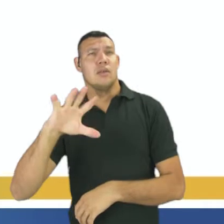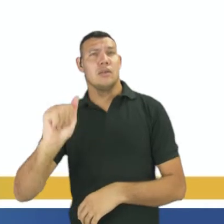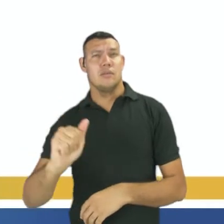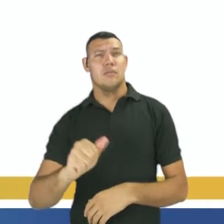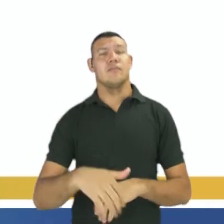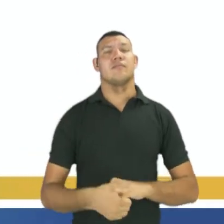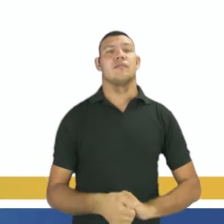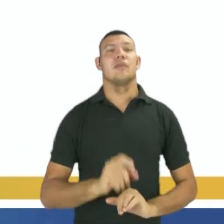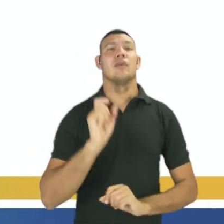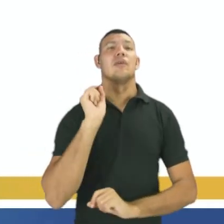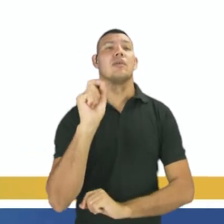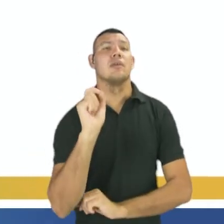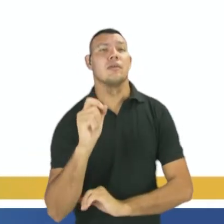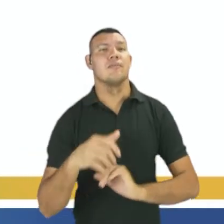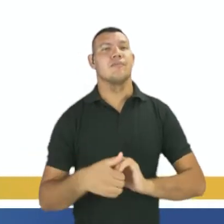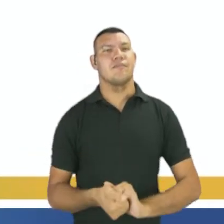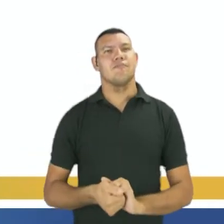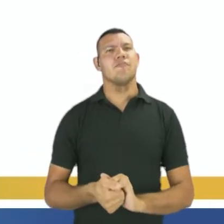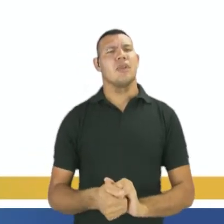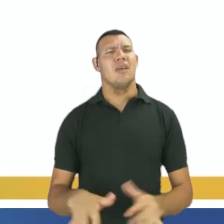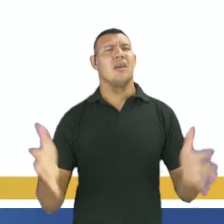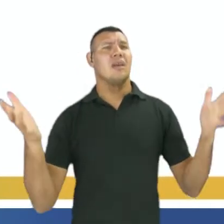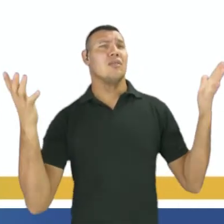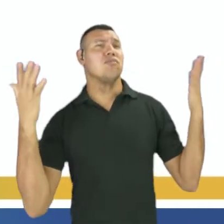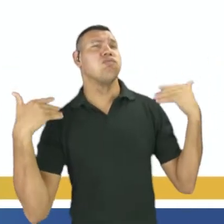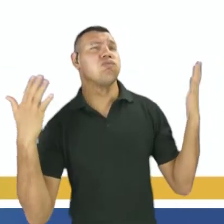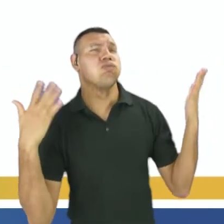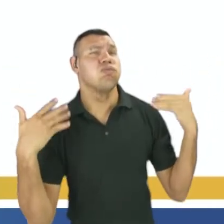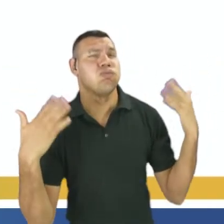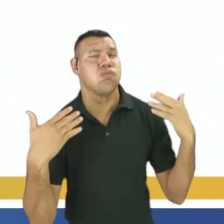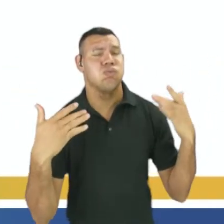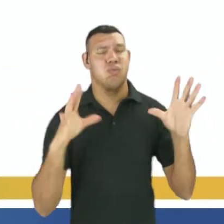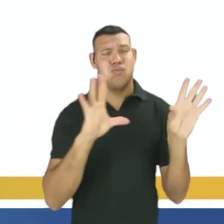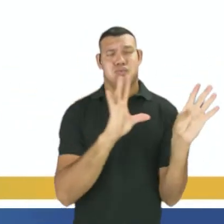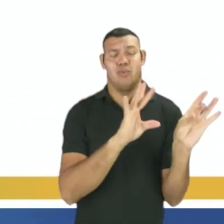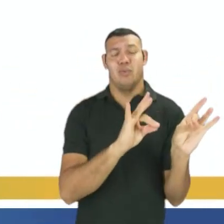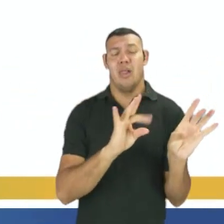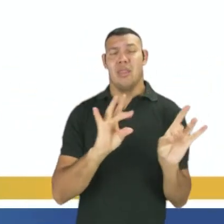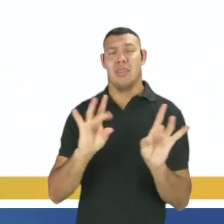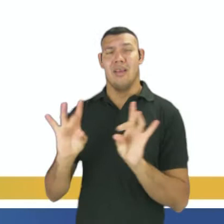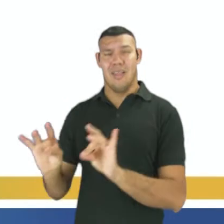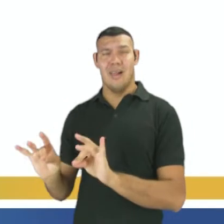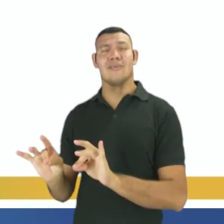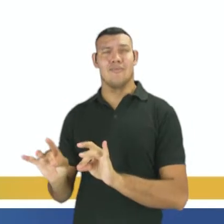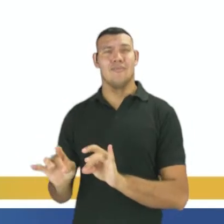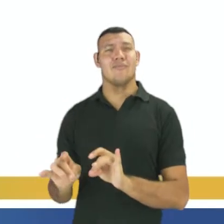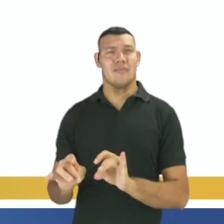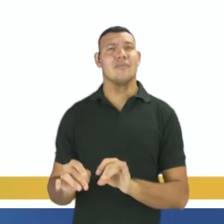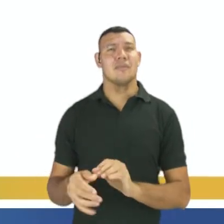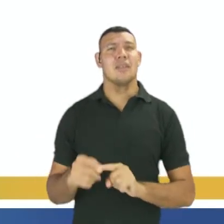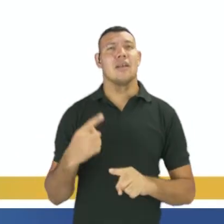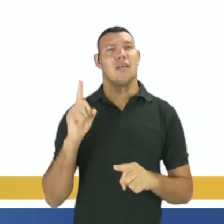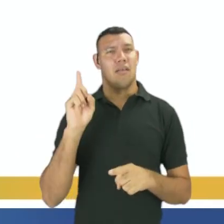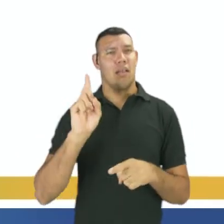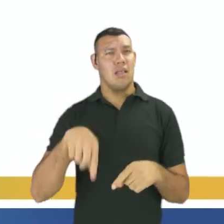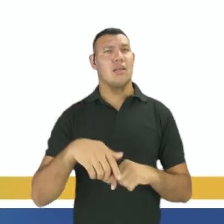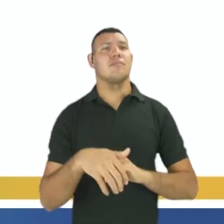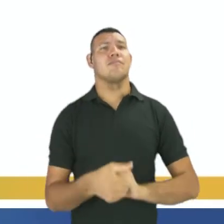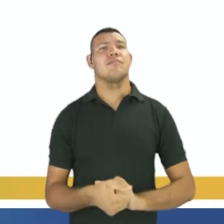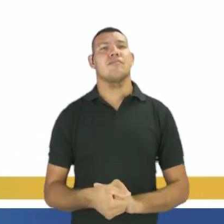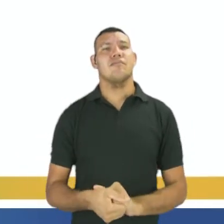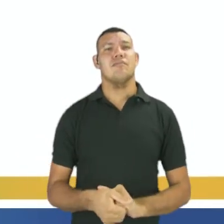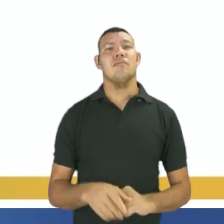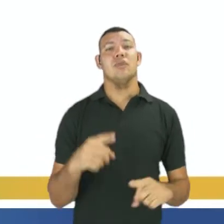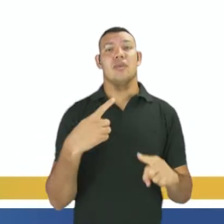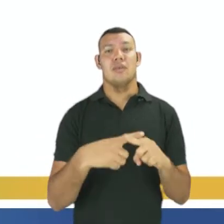é também é muito úmido né que a gente úmido por causa da grande disponibilidade de recursos hídricos que existe nessa região